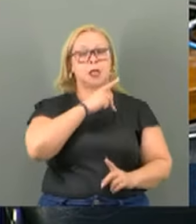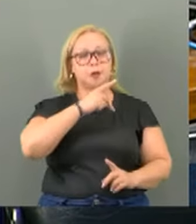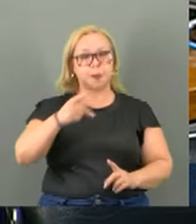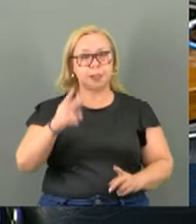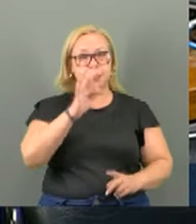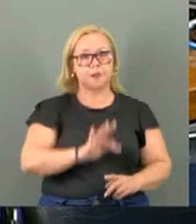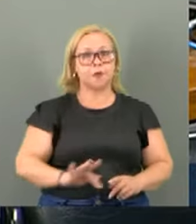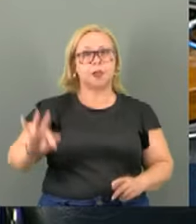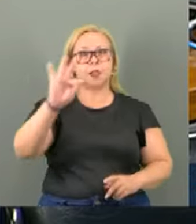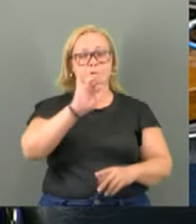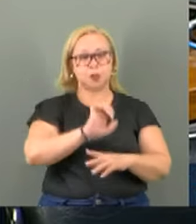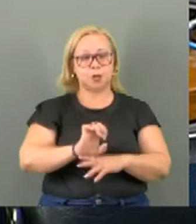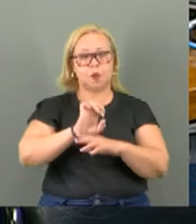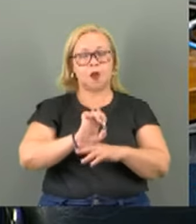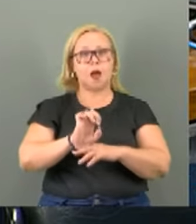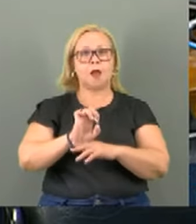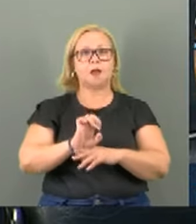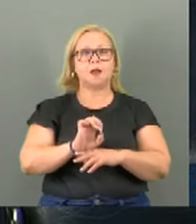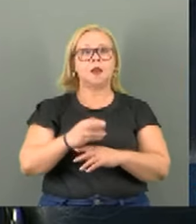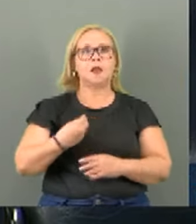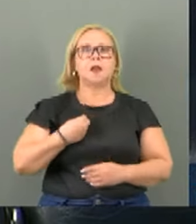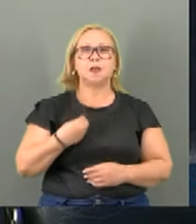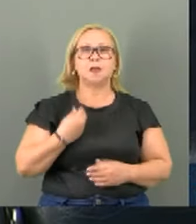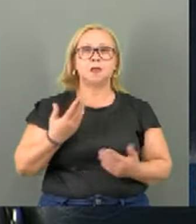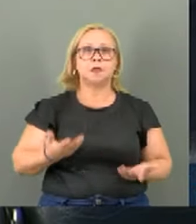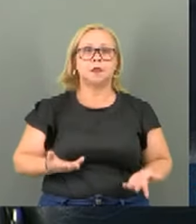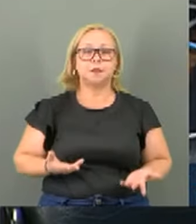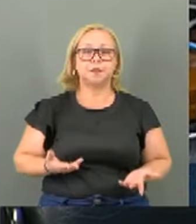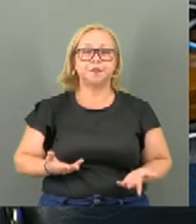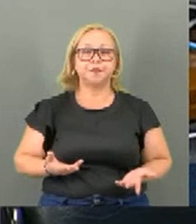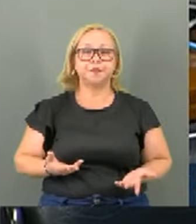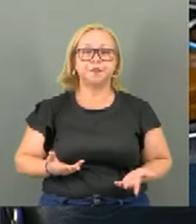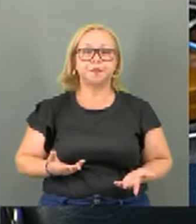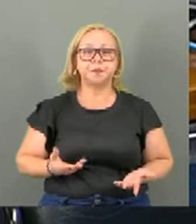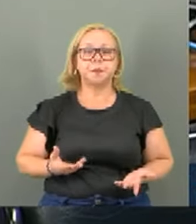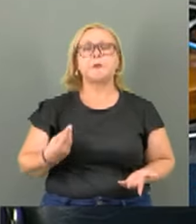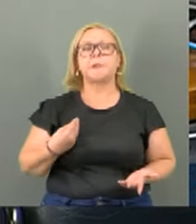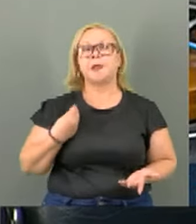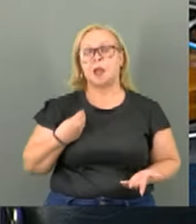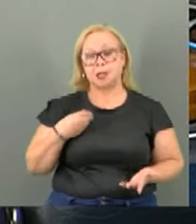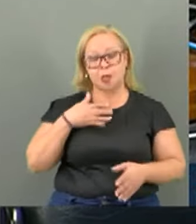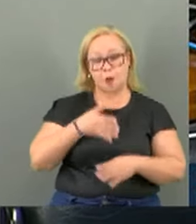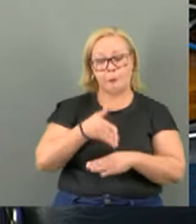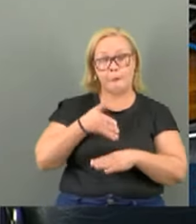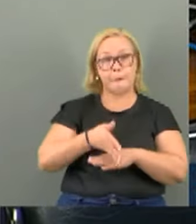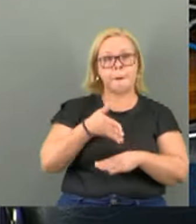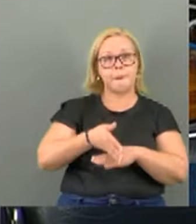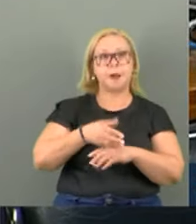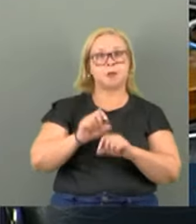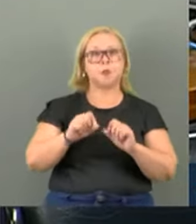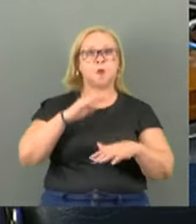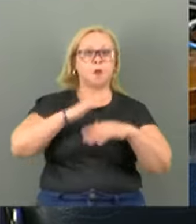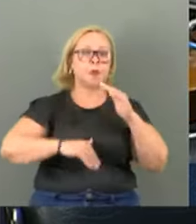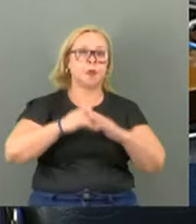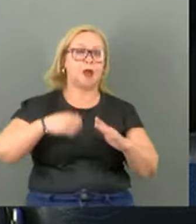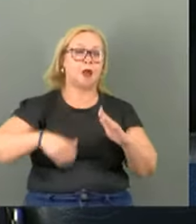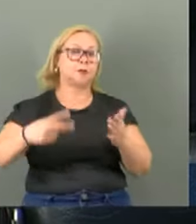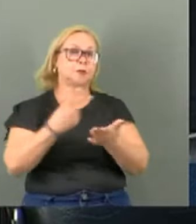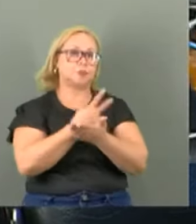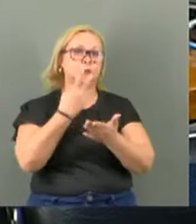estaduais estão, né, na verdade, teriam participação em atos ilícitos